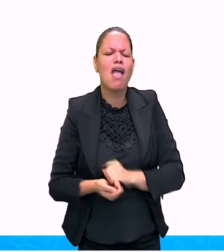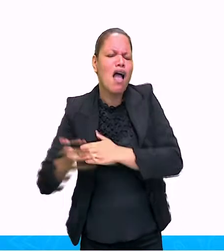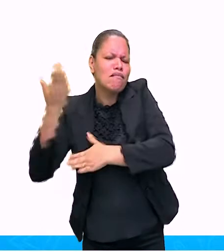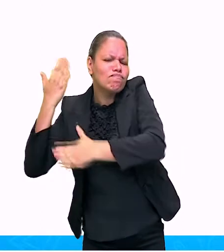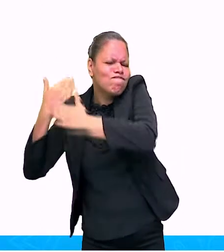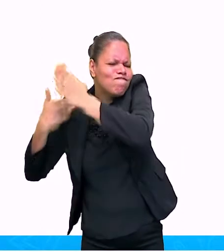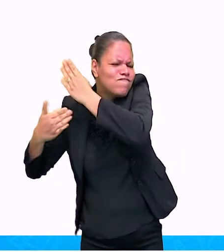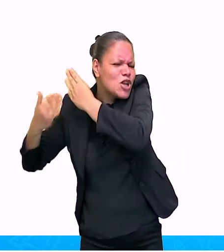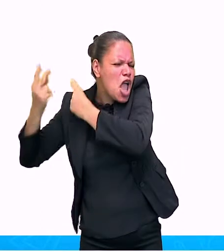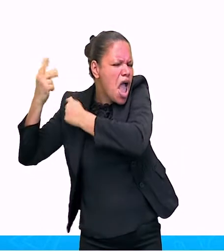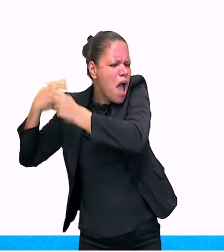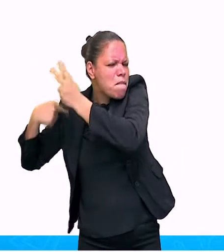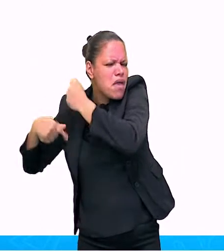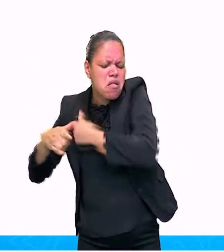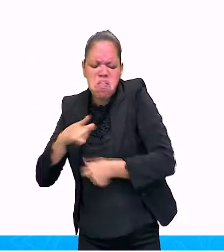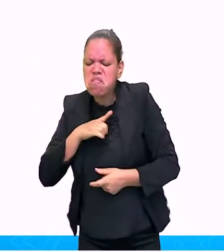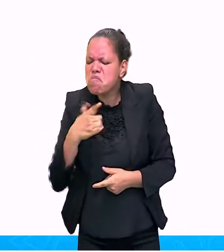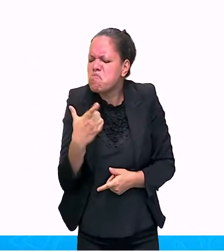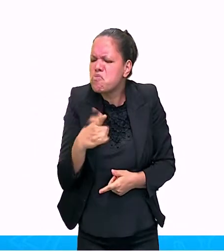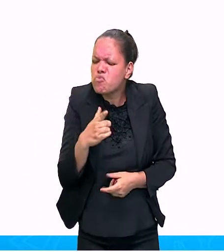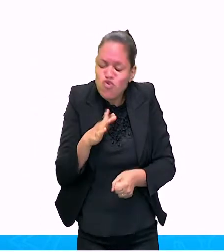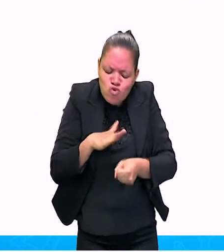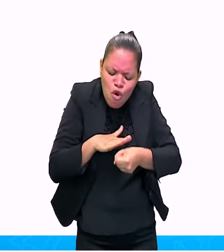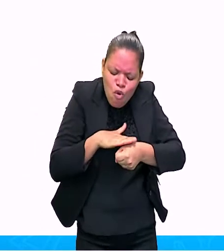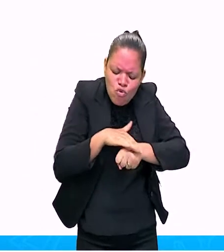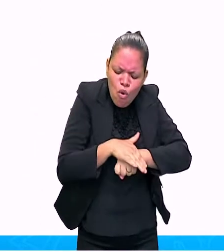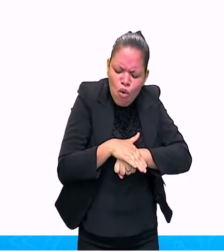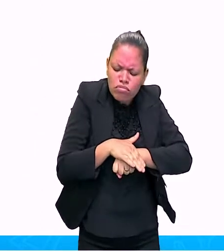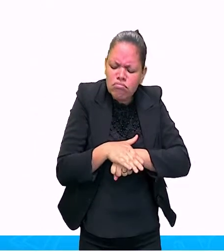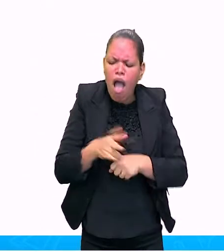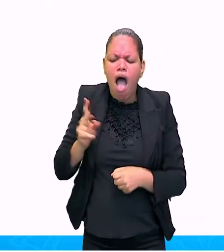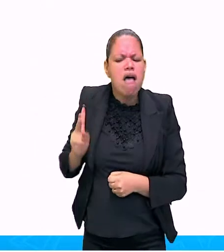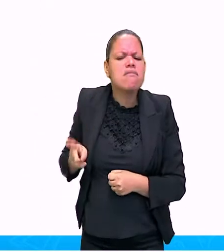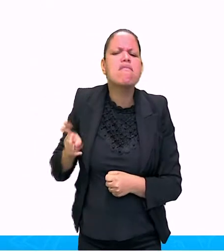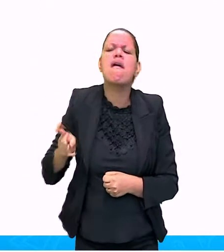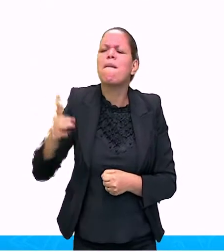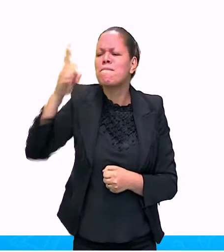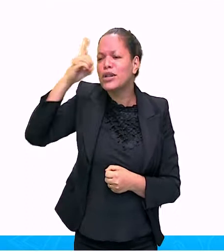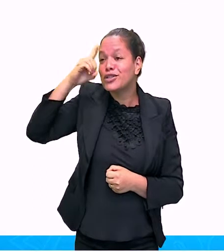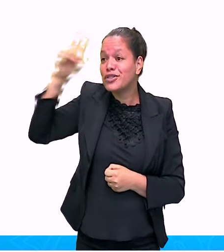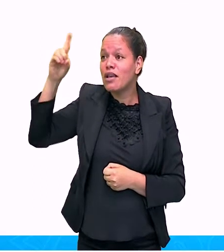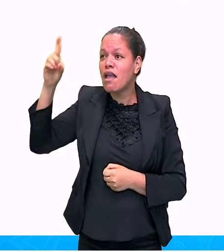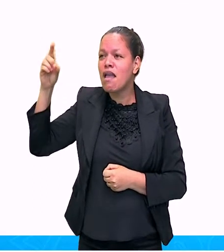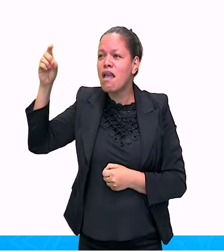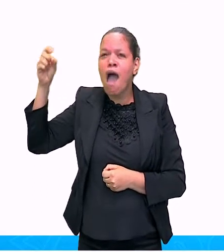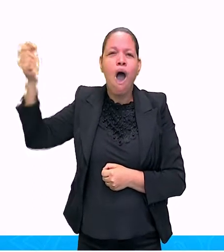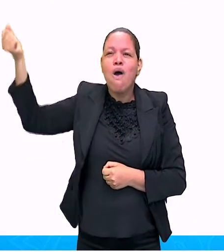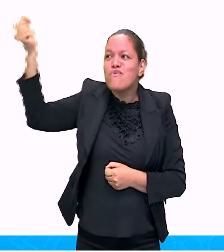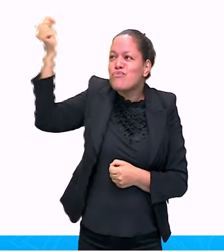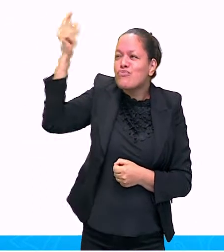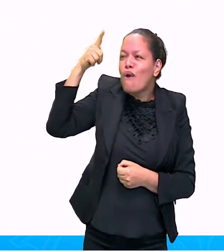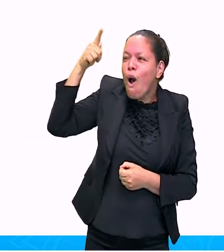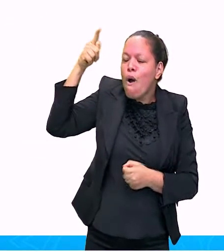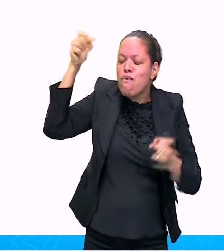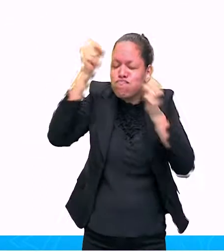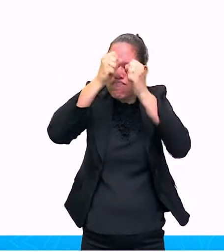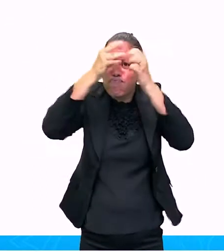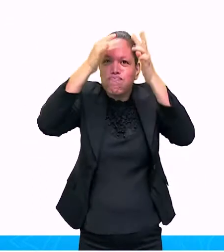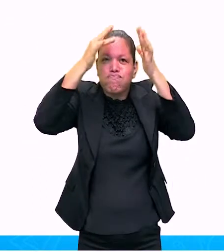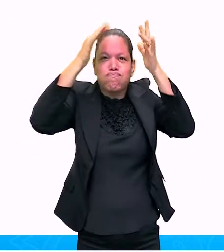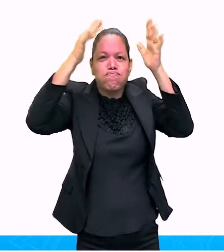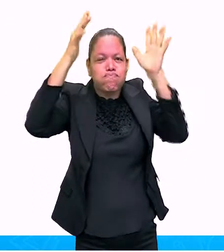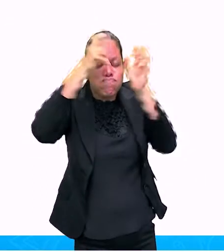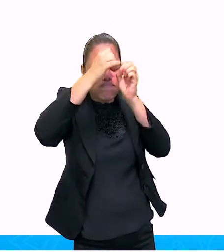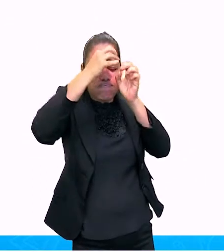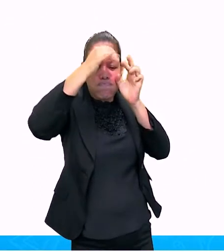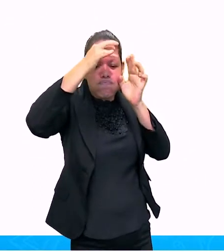Antigamente, não havia noite. Era sempre dia. O sol brilhava, esquentando a terra. A lua e